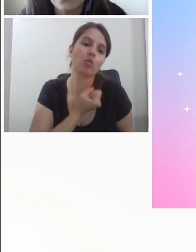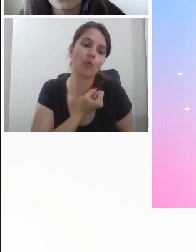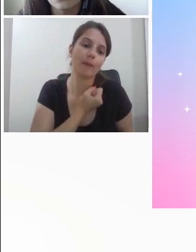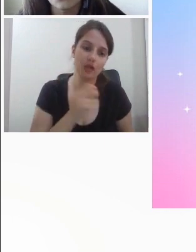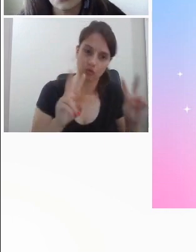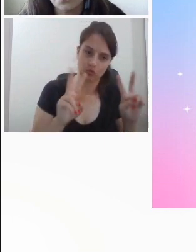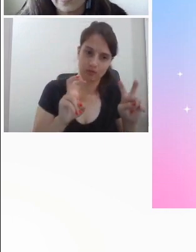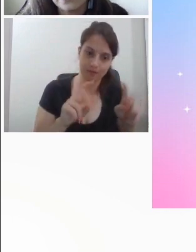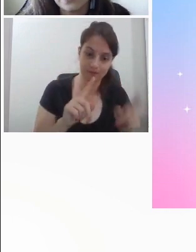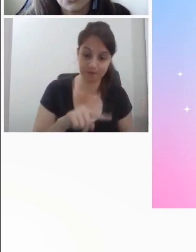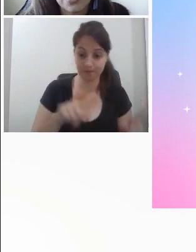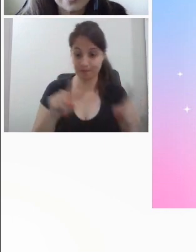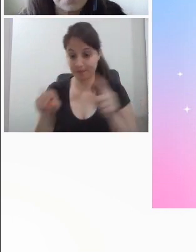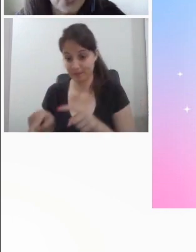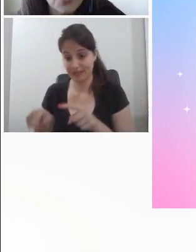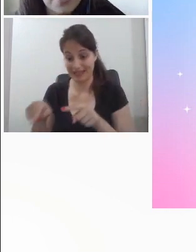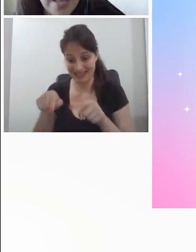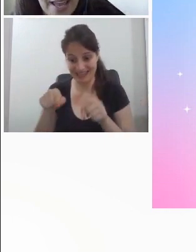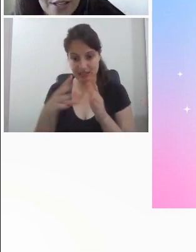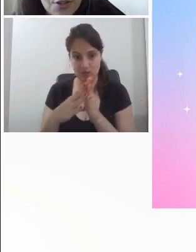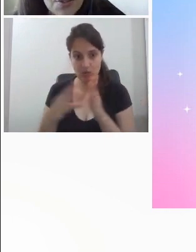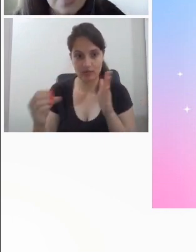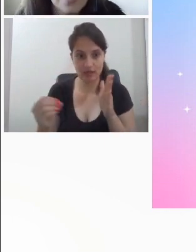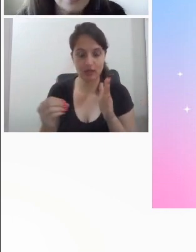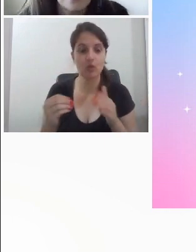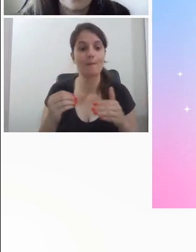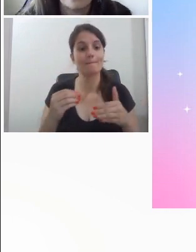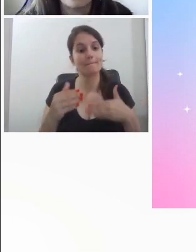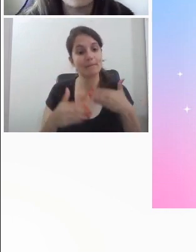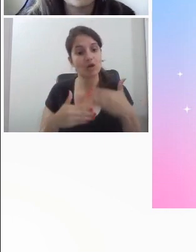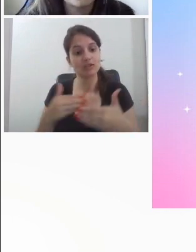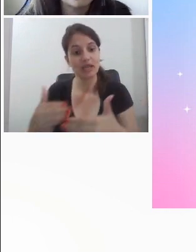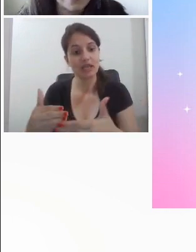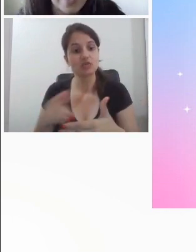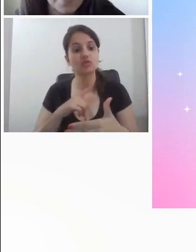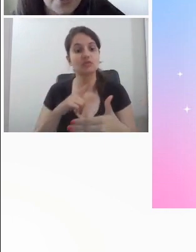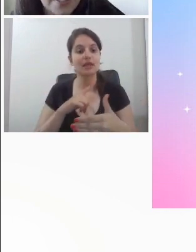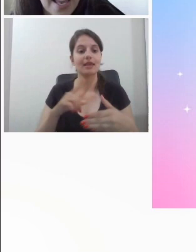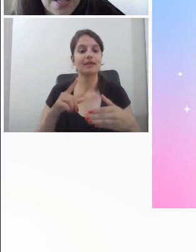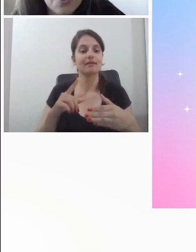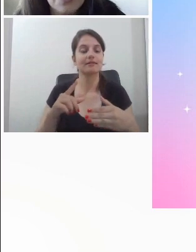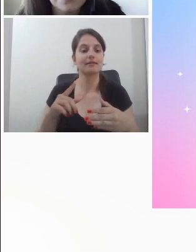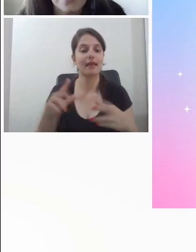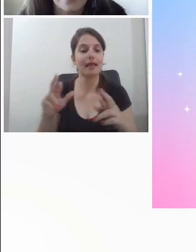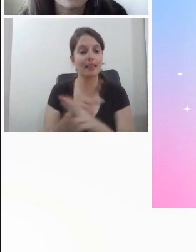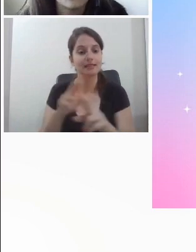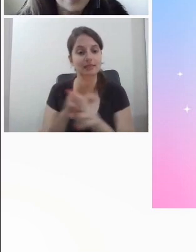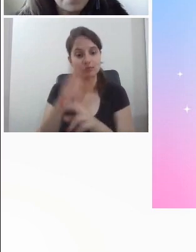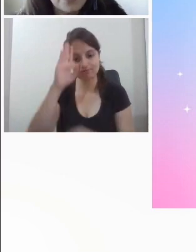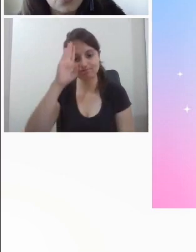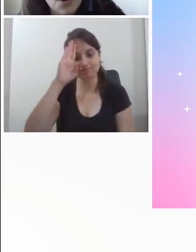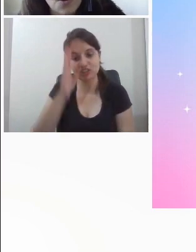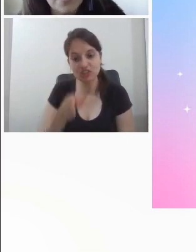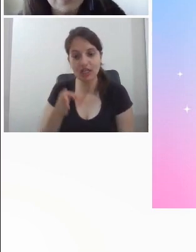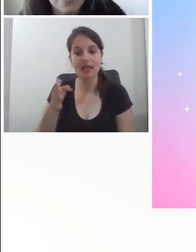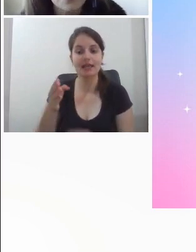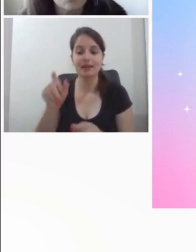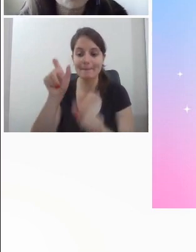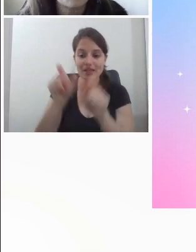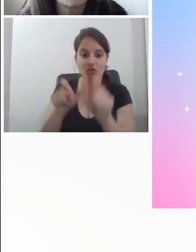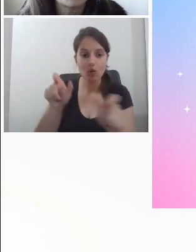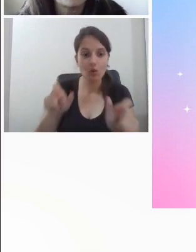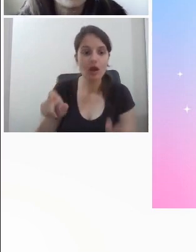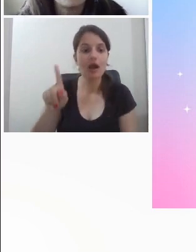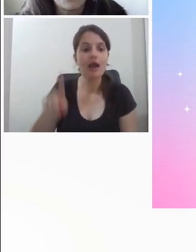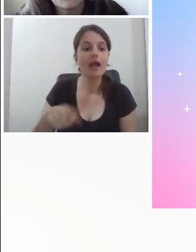um modelo onde a gente passa a gerir processos a orquestrar processos a ver pessoas